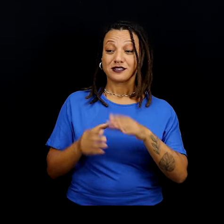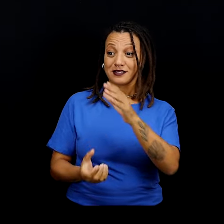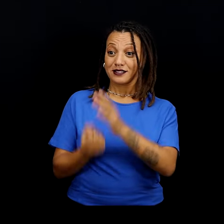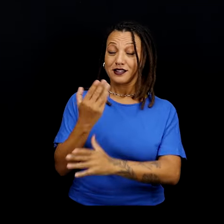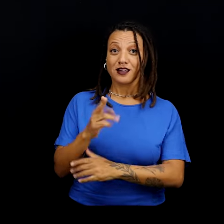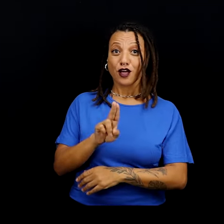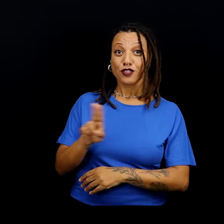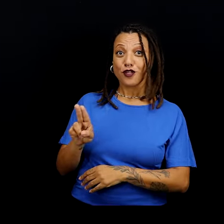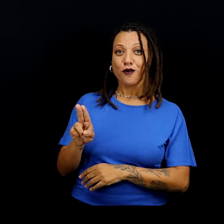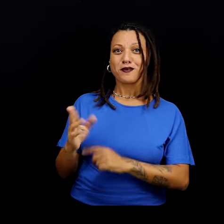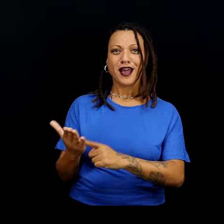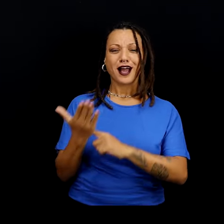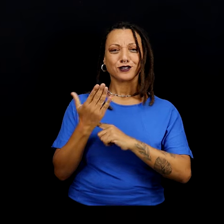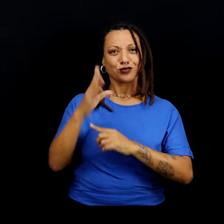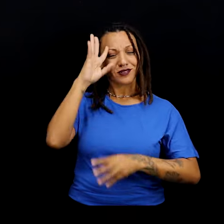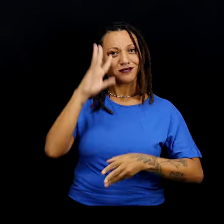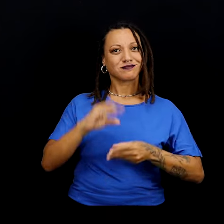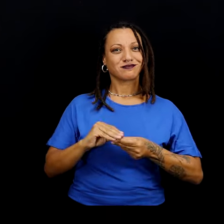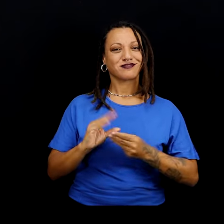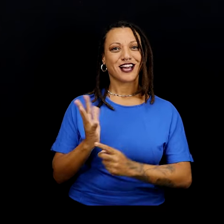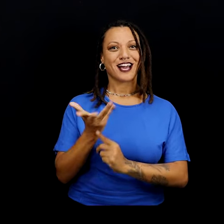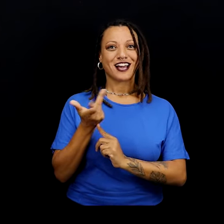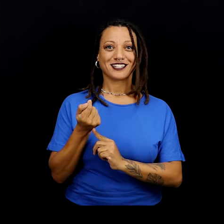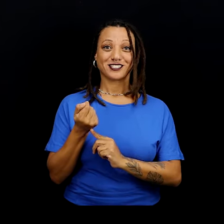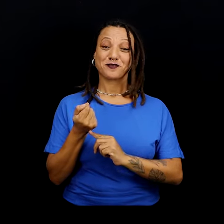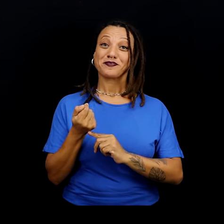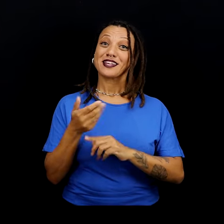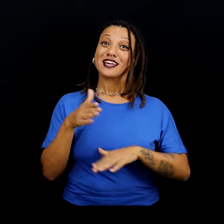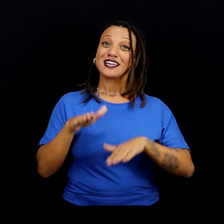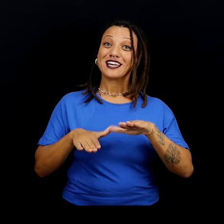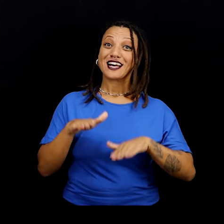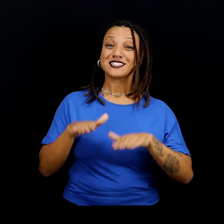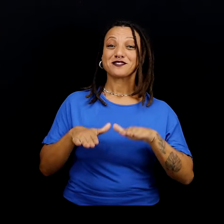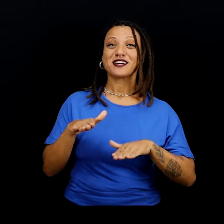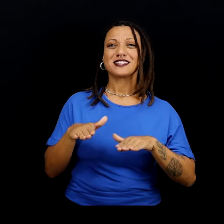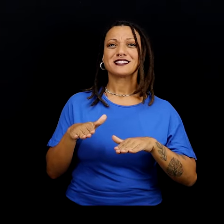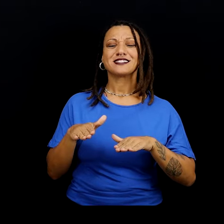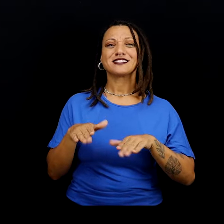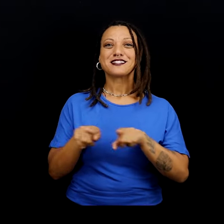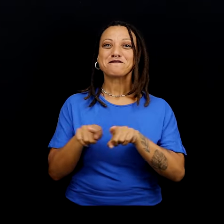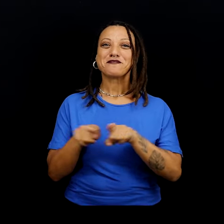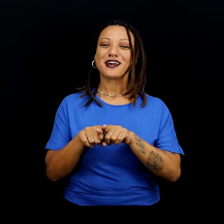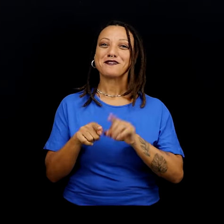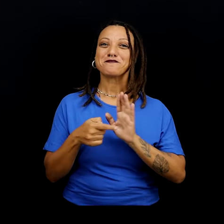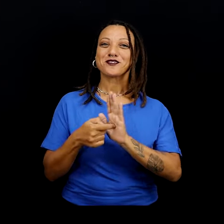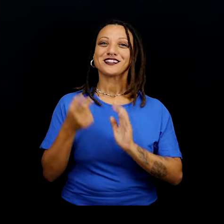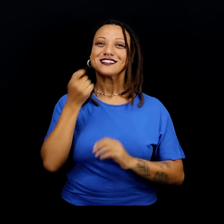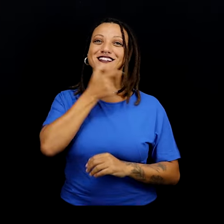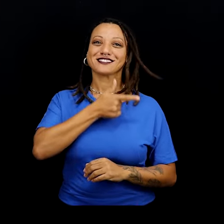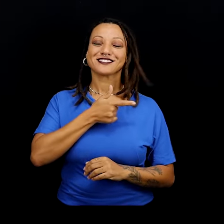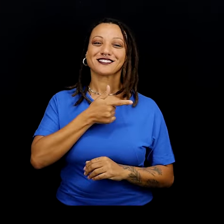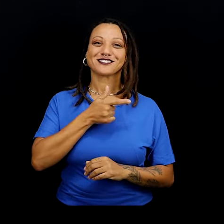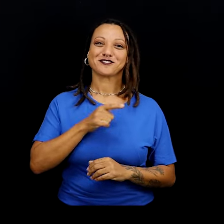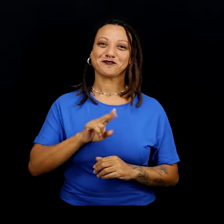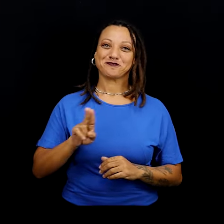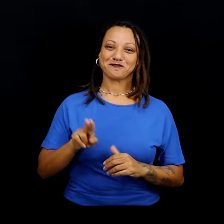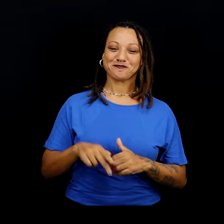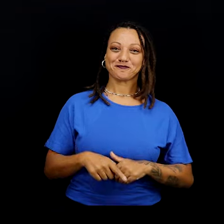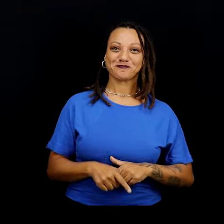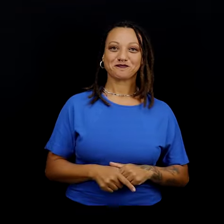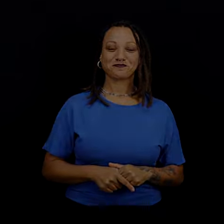a refletir sobre o trabalho, e às vezes eles funcionam com uma certa legenda do trabalho, eles dão a graça à